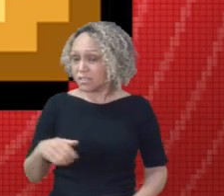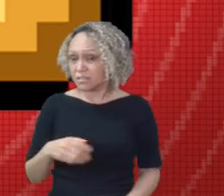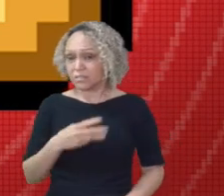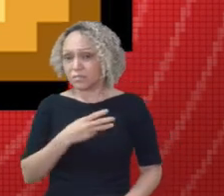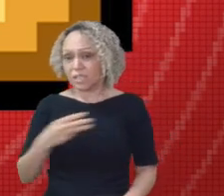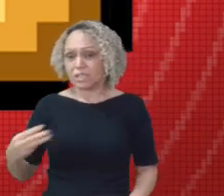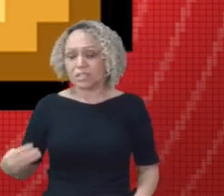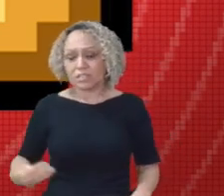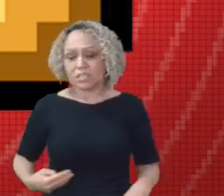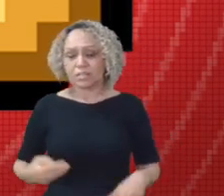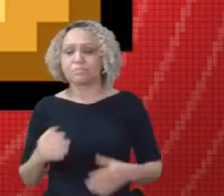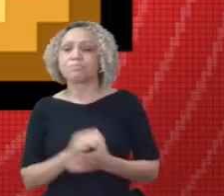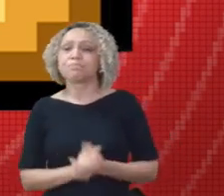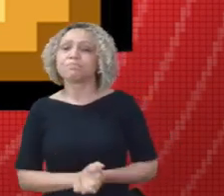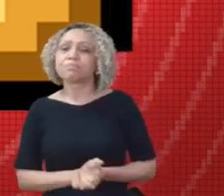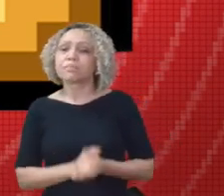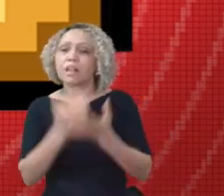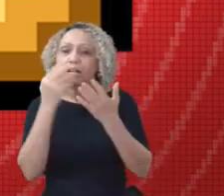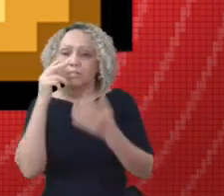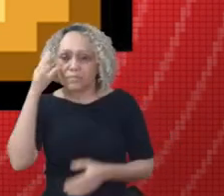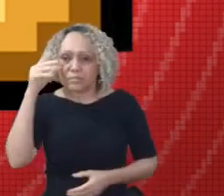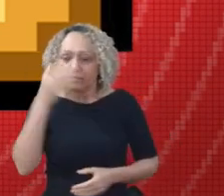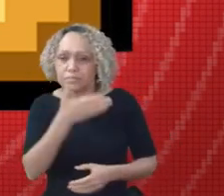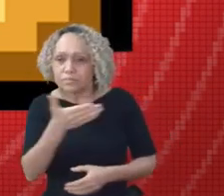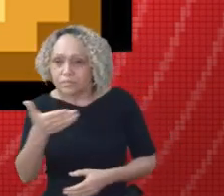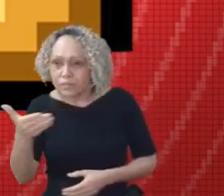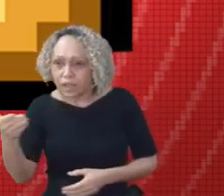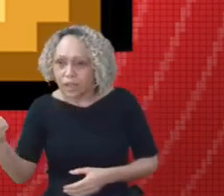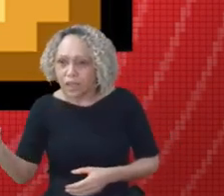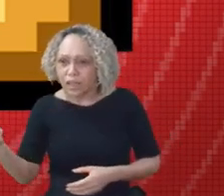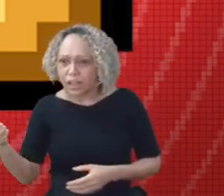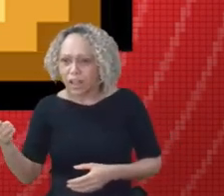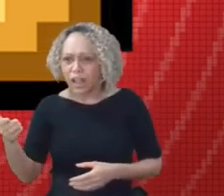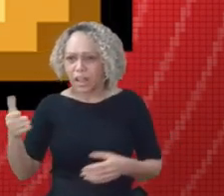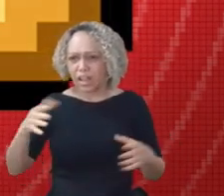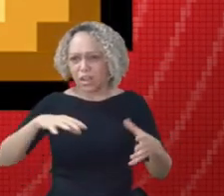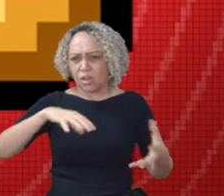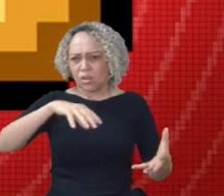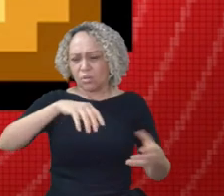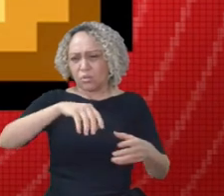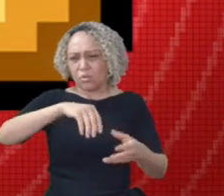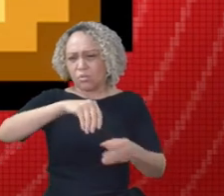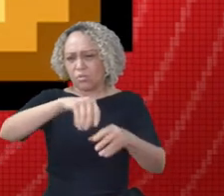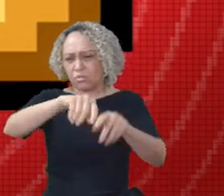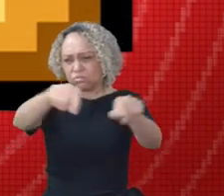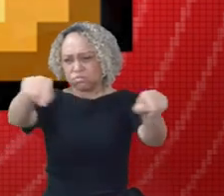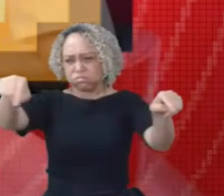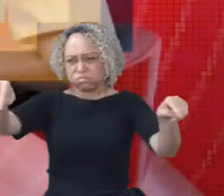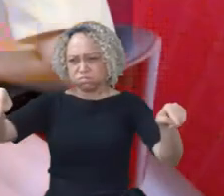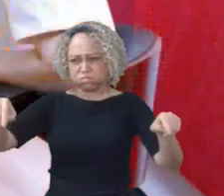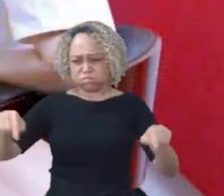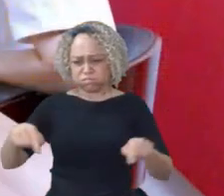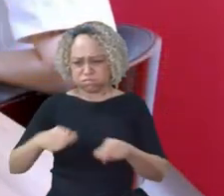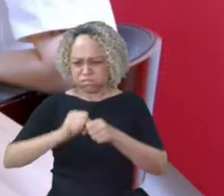indígena Yanomami é a maior do país em área e tem o maior número de pessoas indígenas.